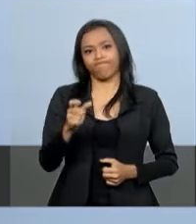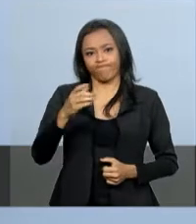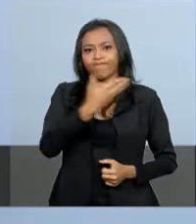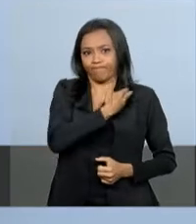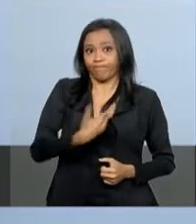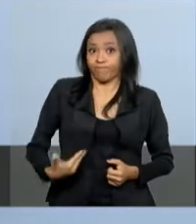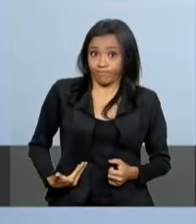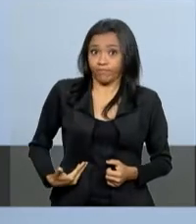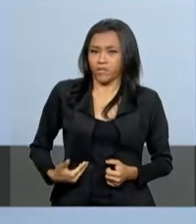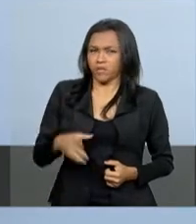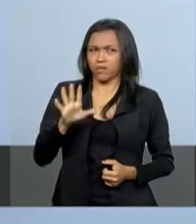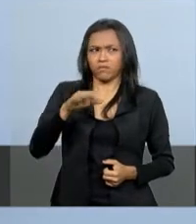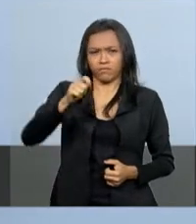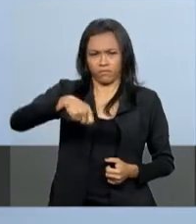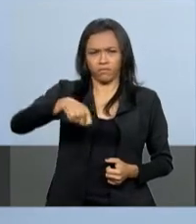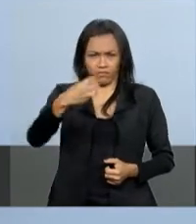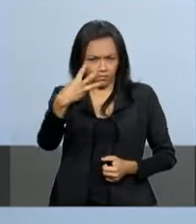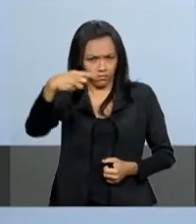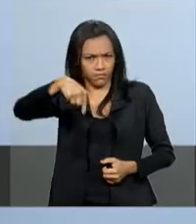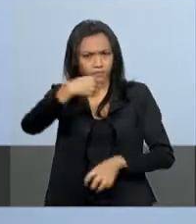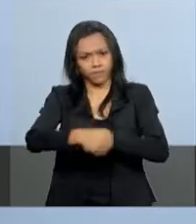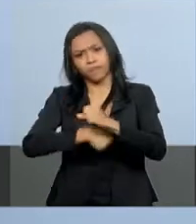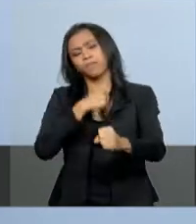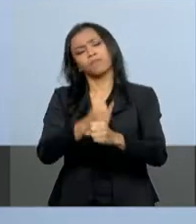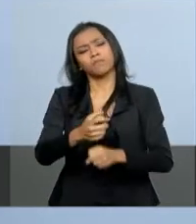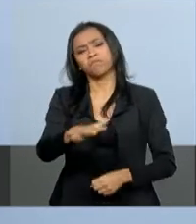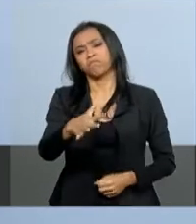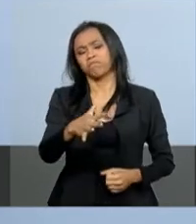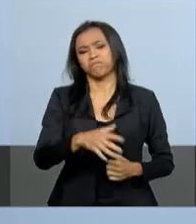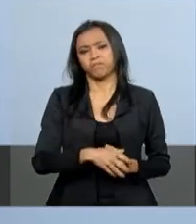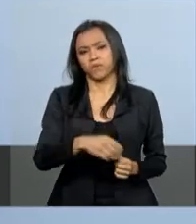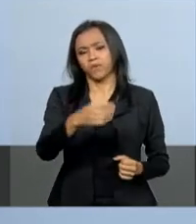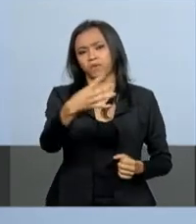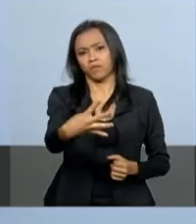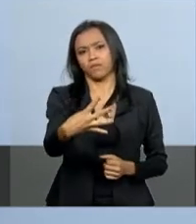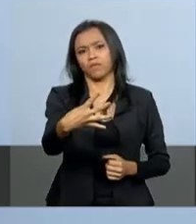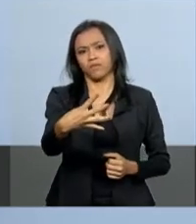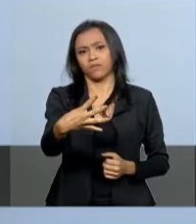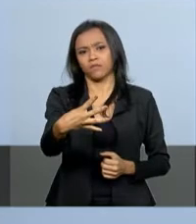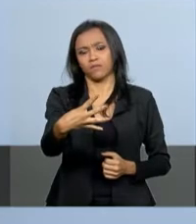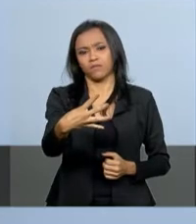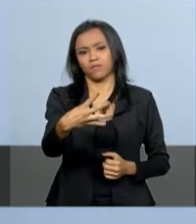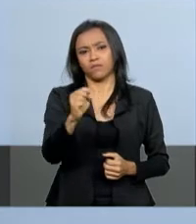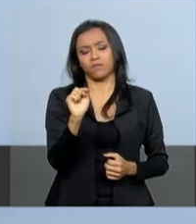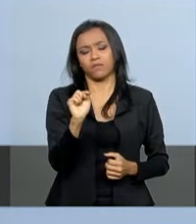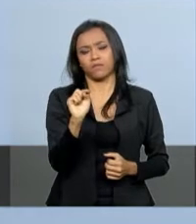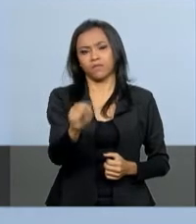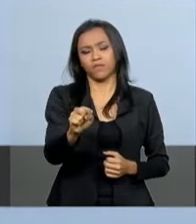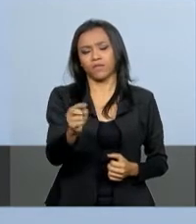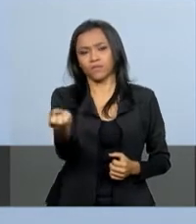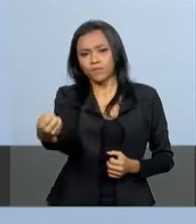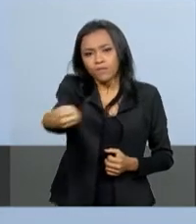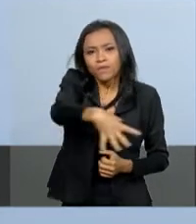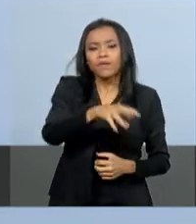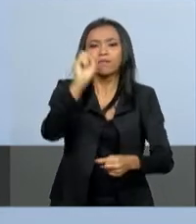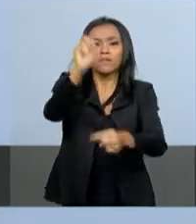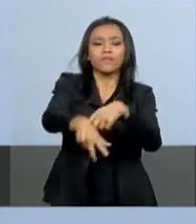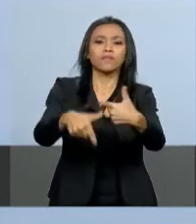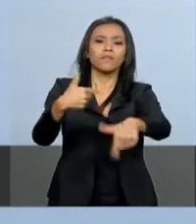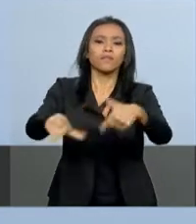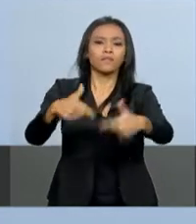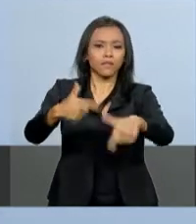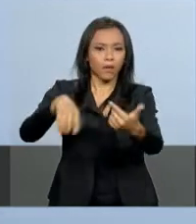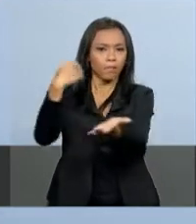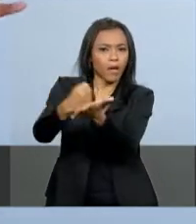deste ano acho que foram cerca de 400 mil novos empregos formais